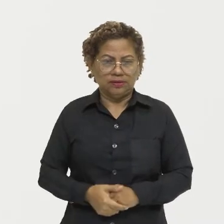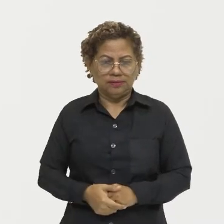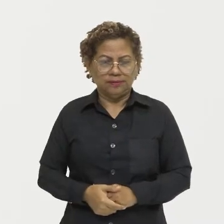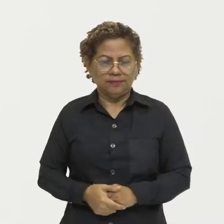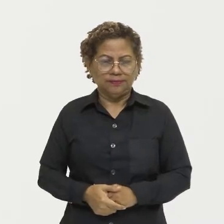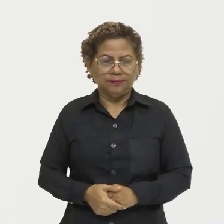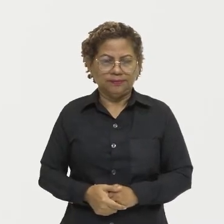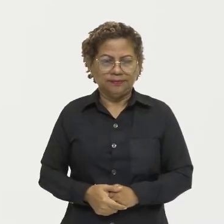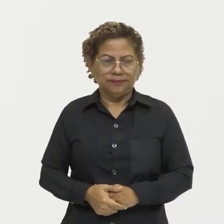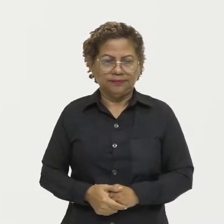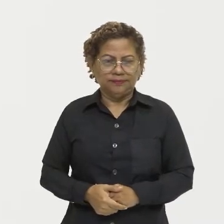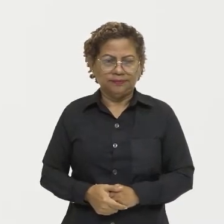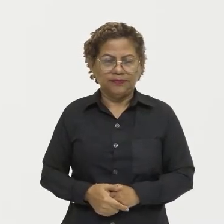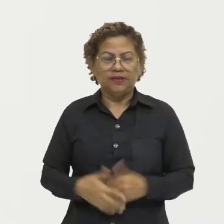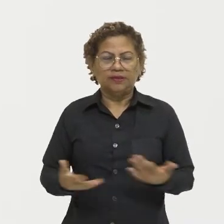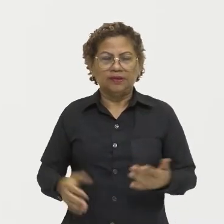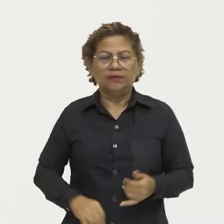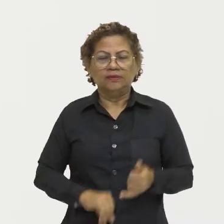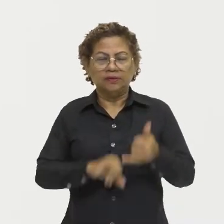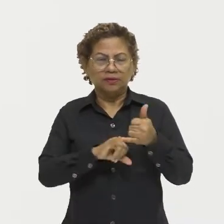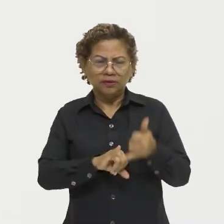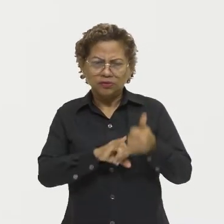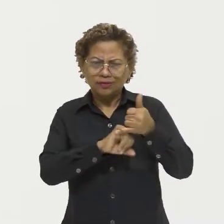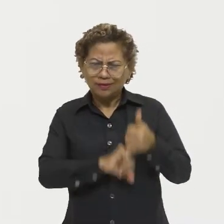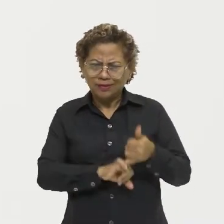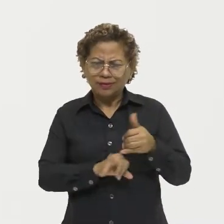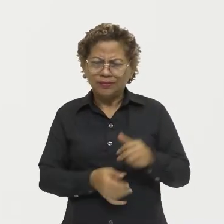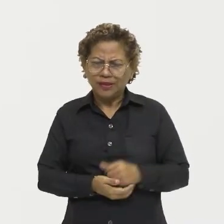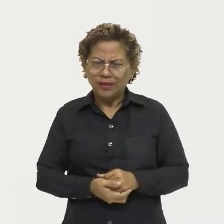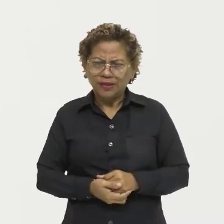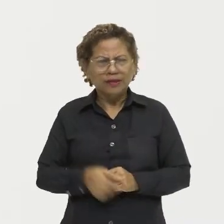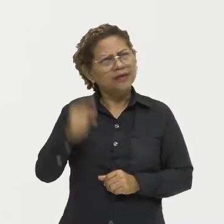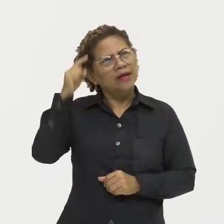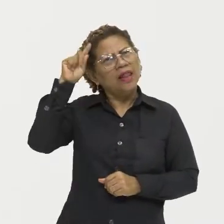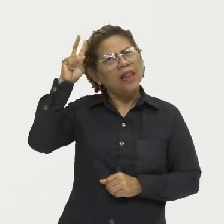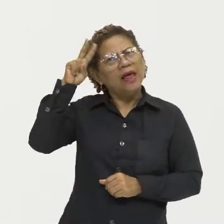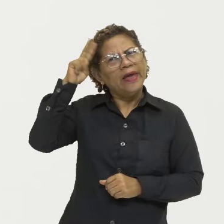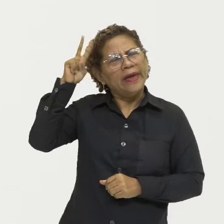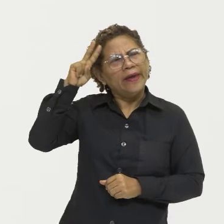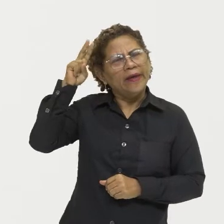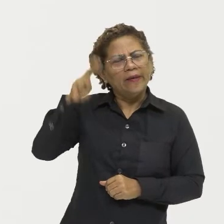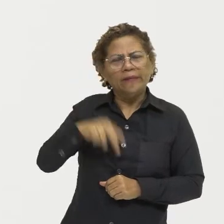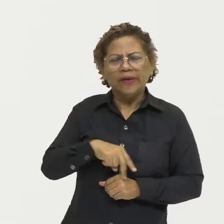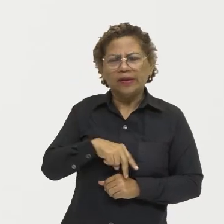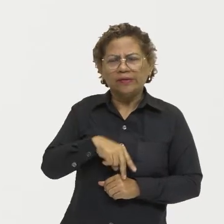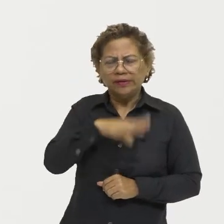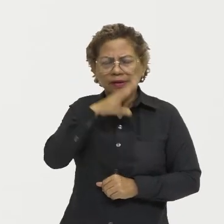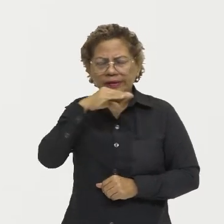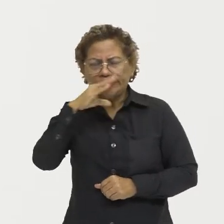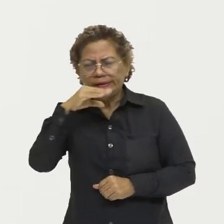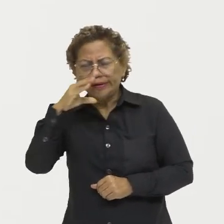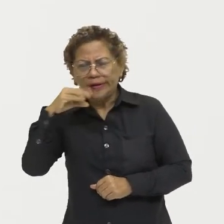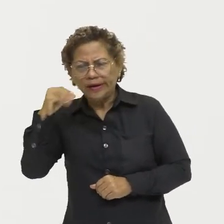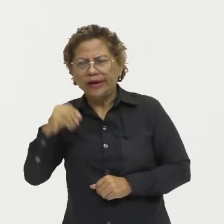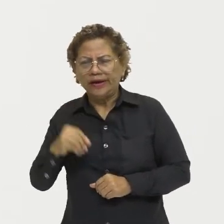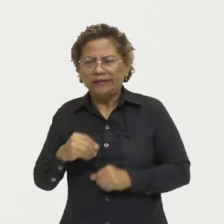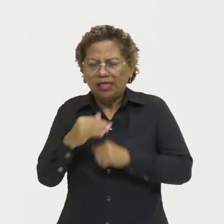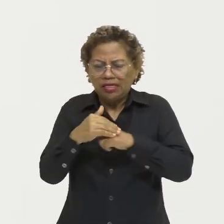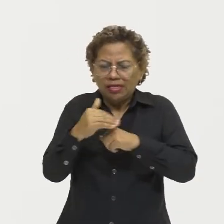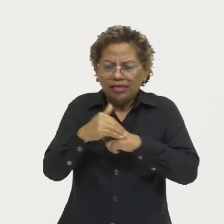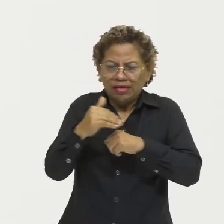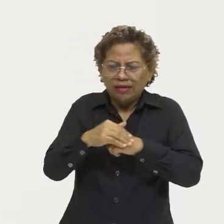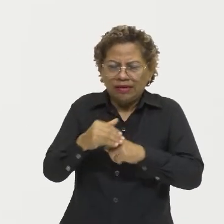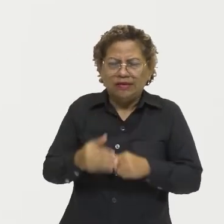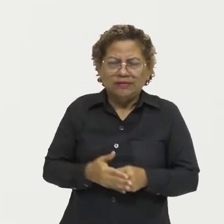amantes são meninos estragados. Então a gente olha lá um pouco lá para a infância, né, quando a criança é um pouco mimada,